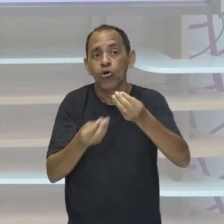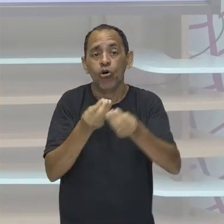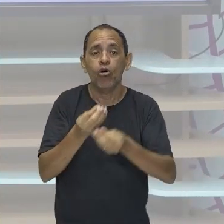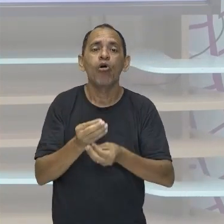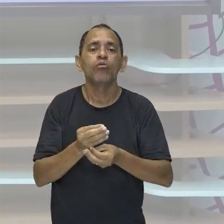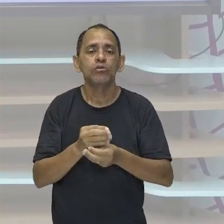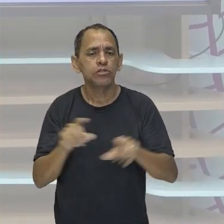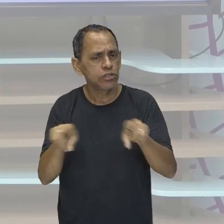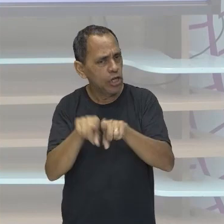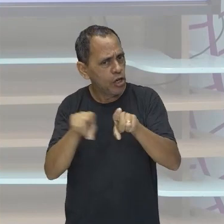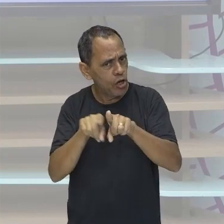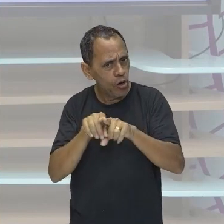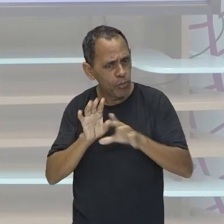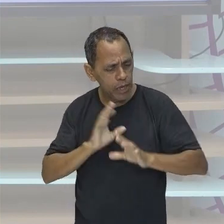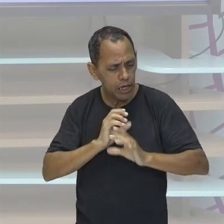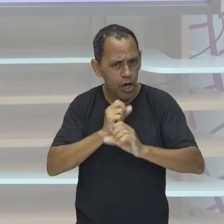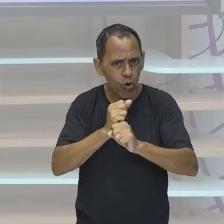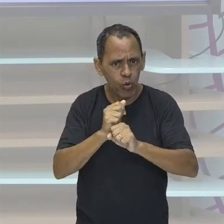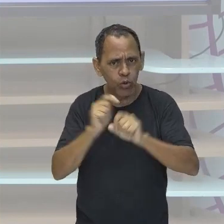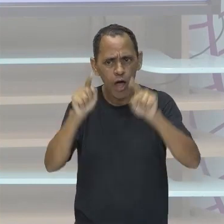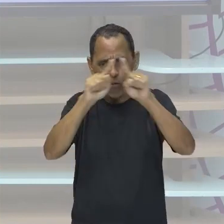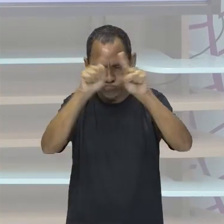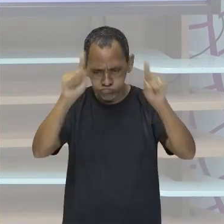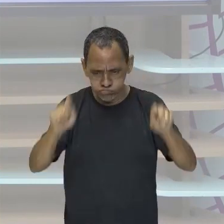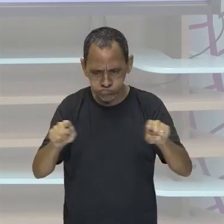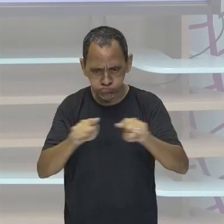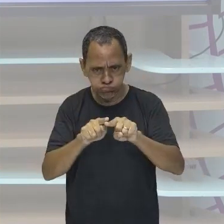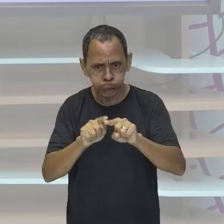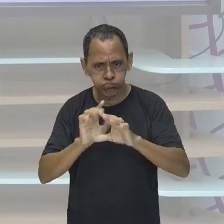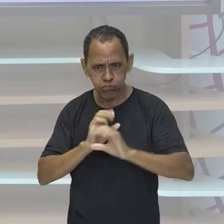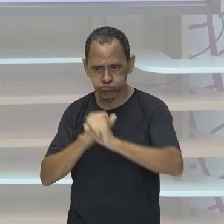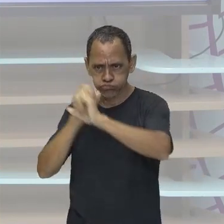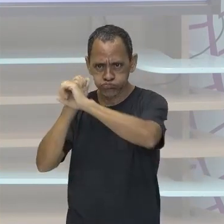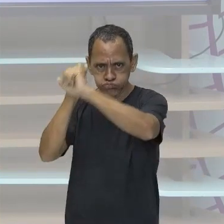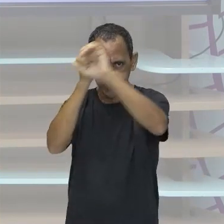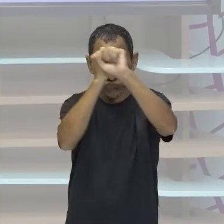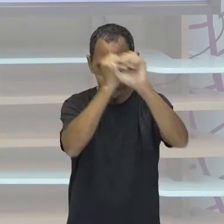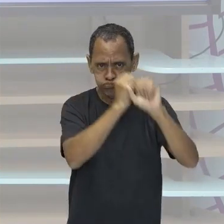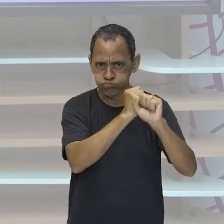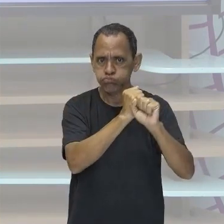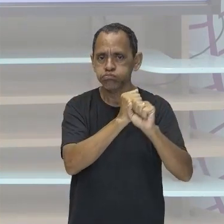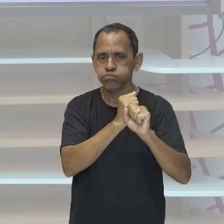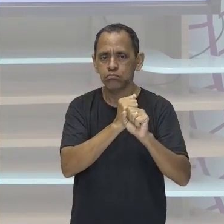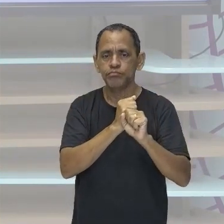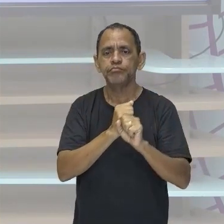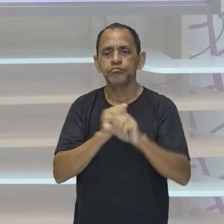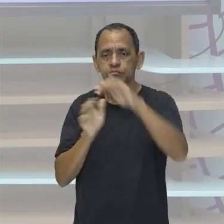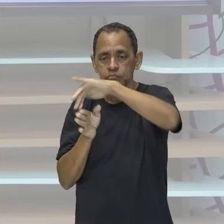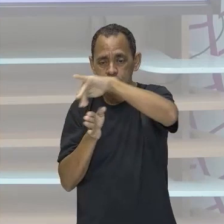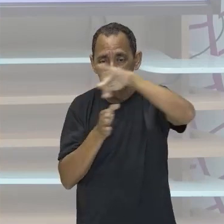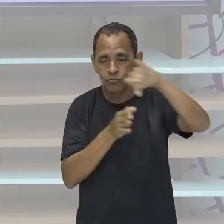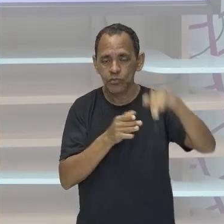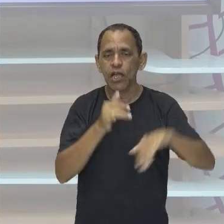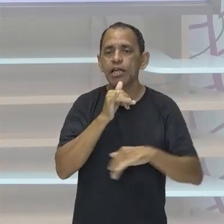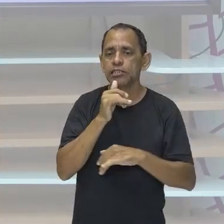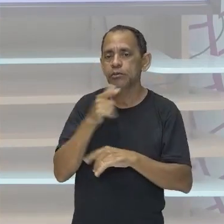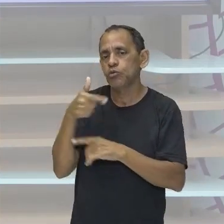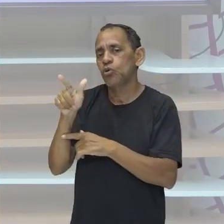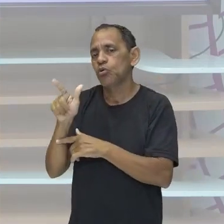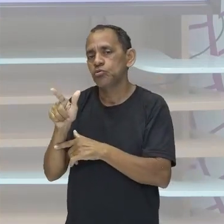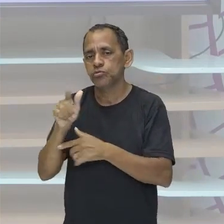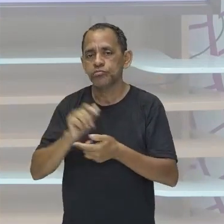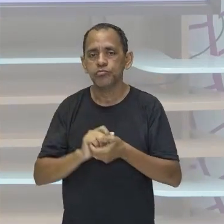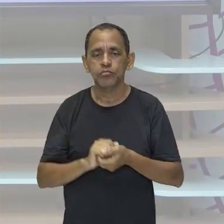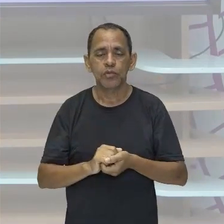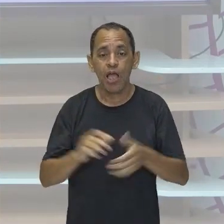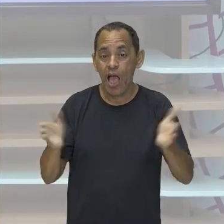podemos trabalhar com essas duas situações. Vamos ver mais um exemplo. Vamos supor se nós estivéssemos diante de um